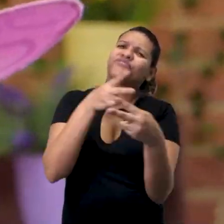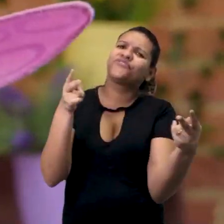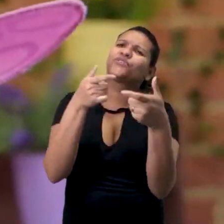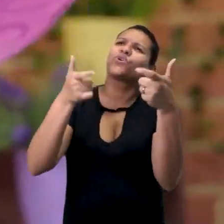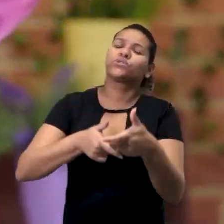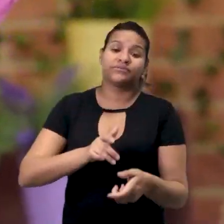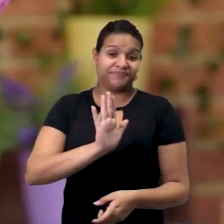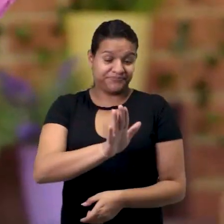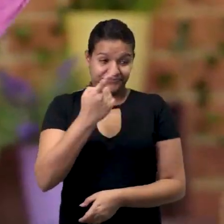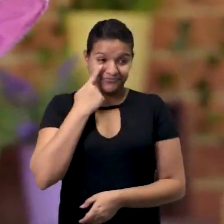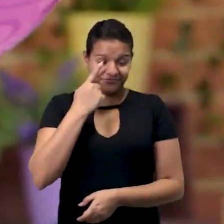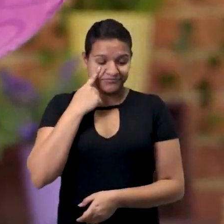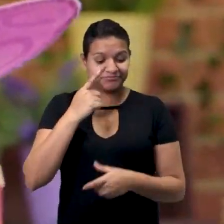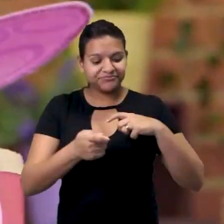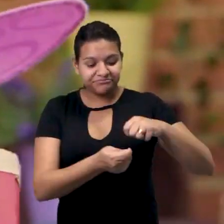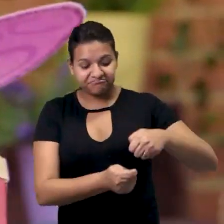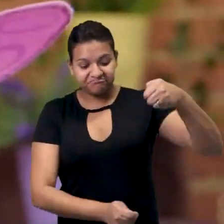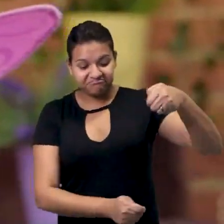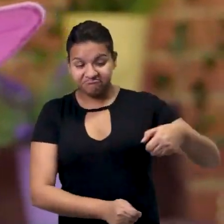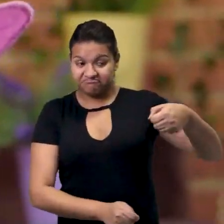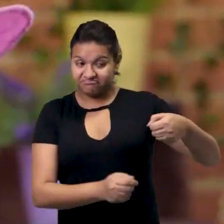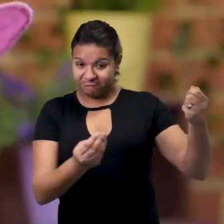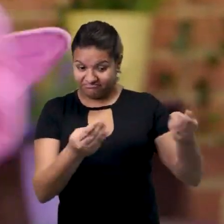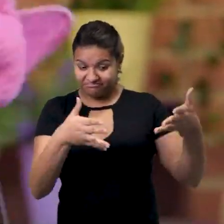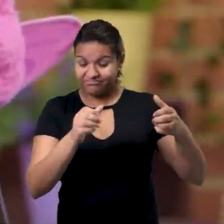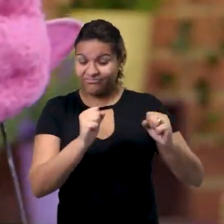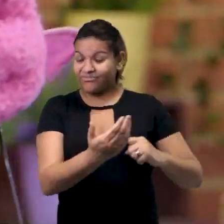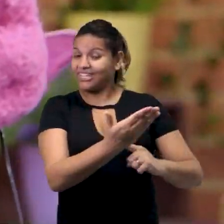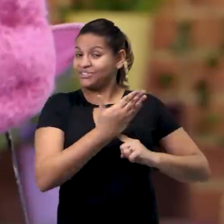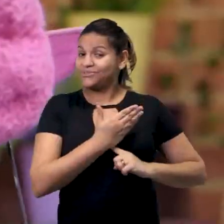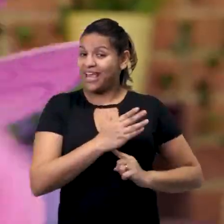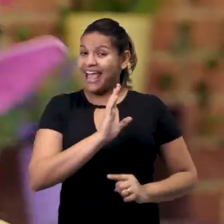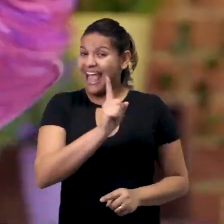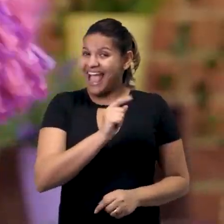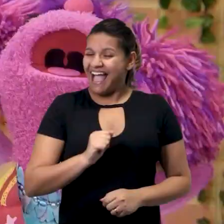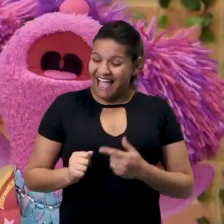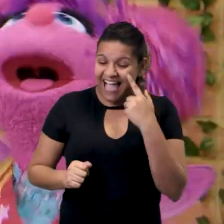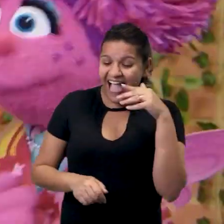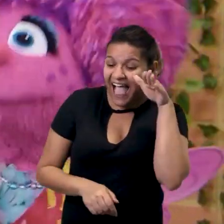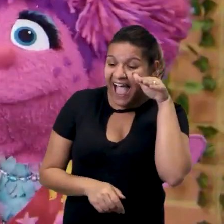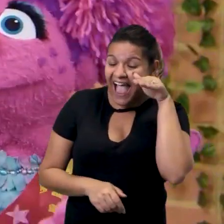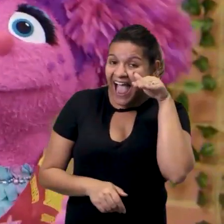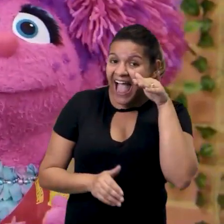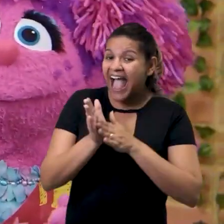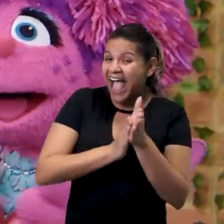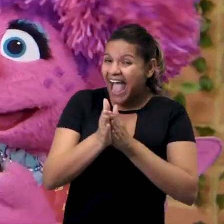Vamos ver se na maleta mágica tem algo que possa nos ajudar nessa missão! Vamos!